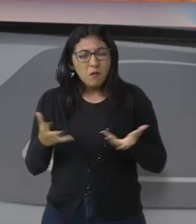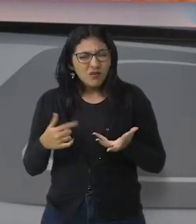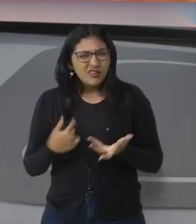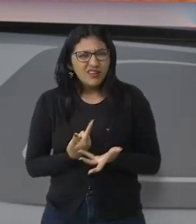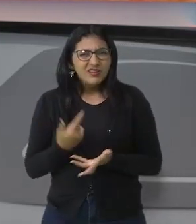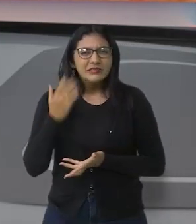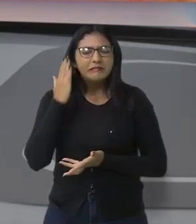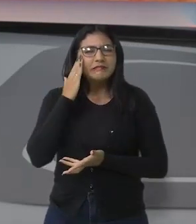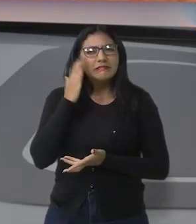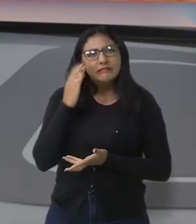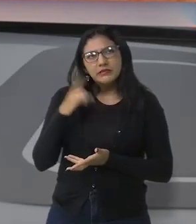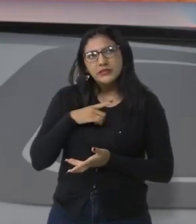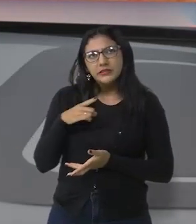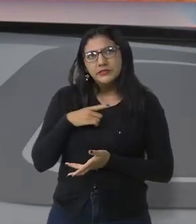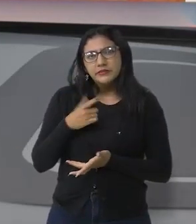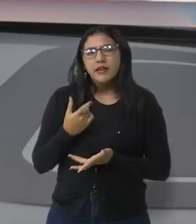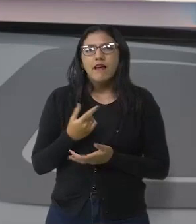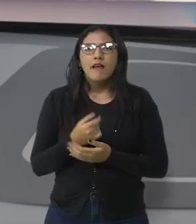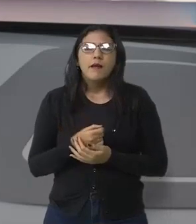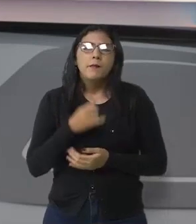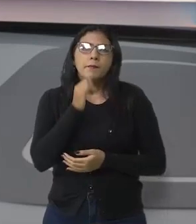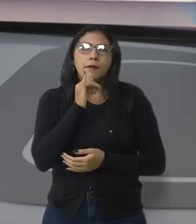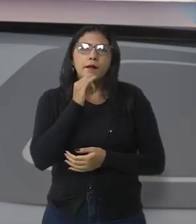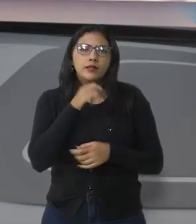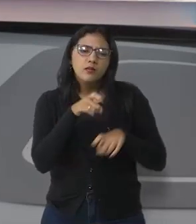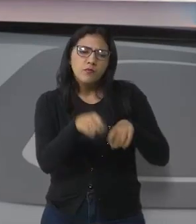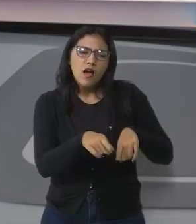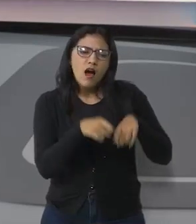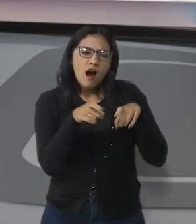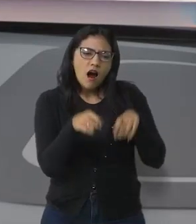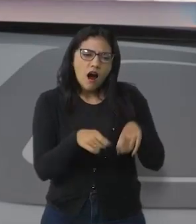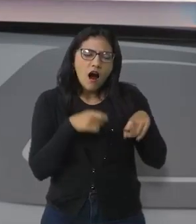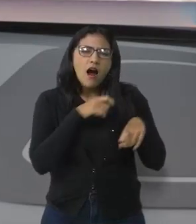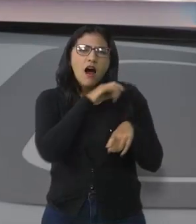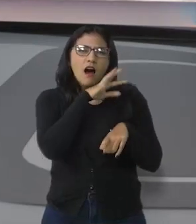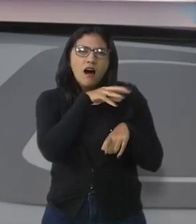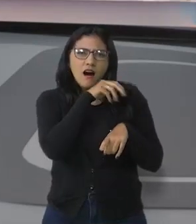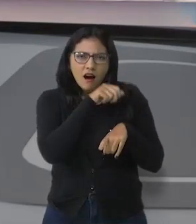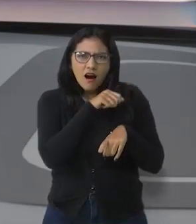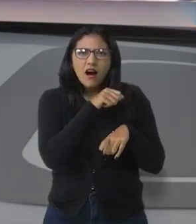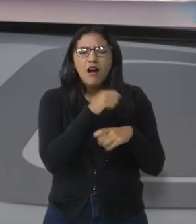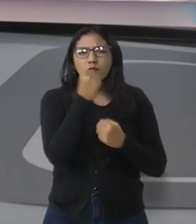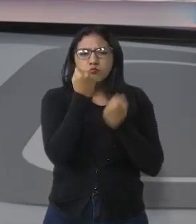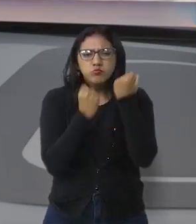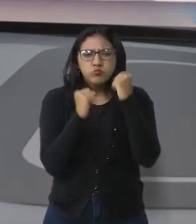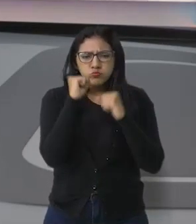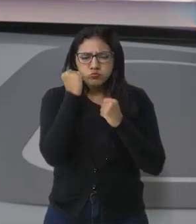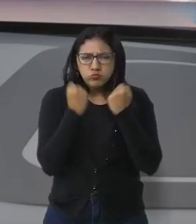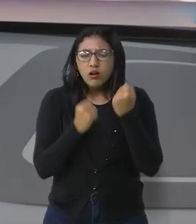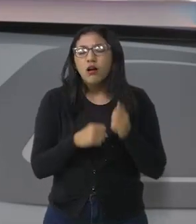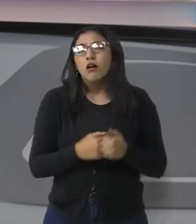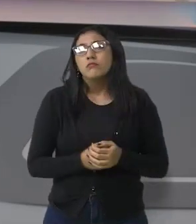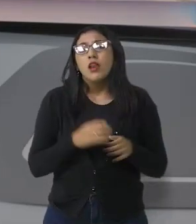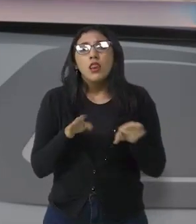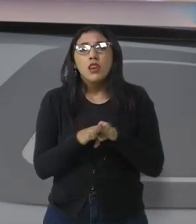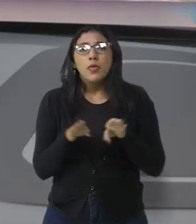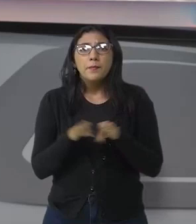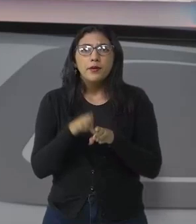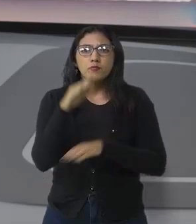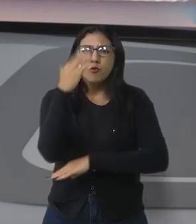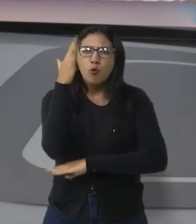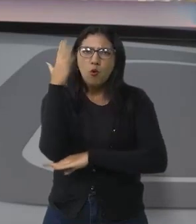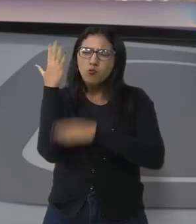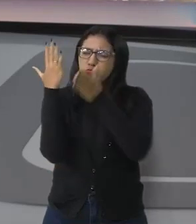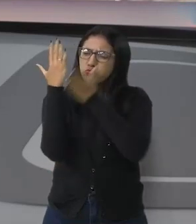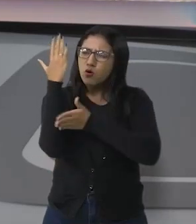aí o processo da expansão da agricultura e da pecuária e também da utilização da madeira como para